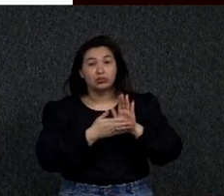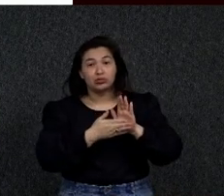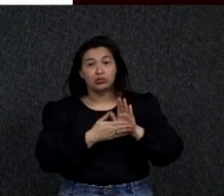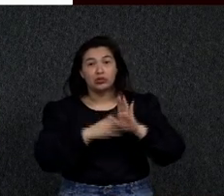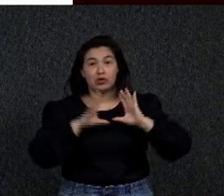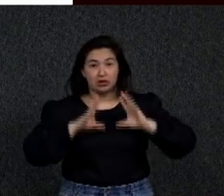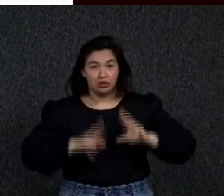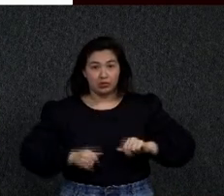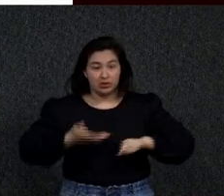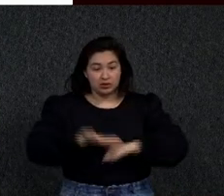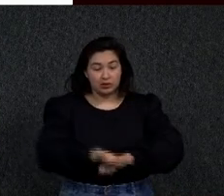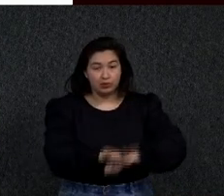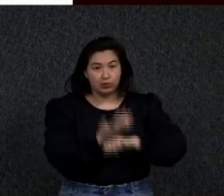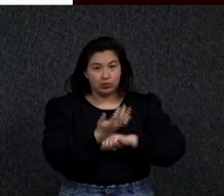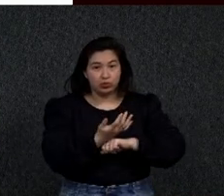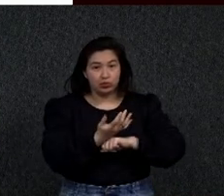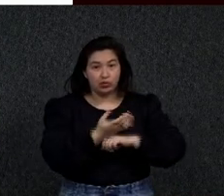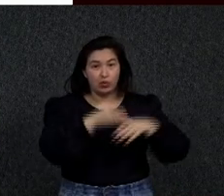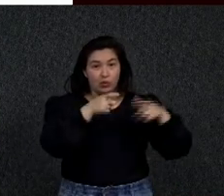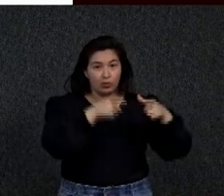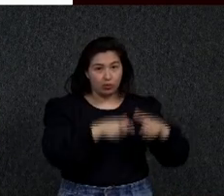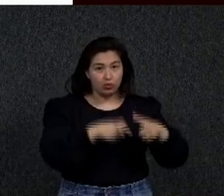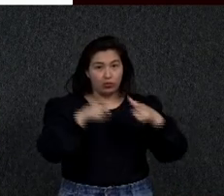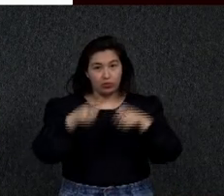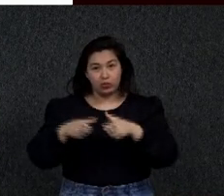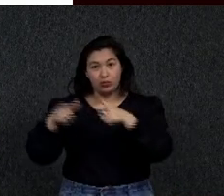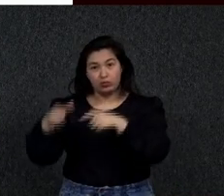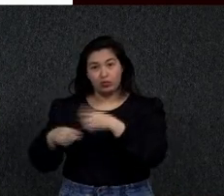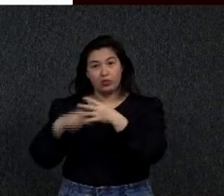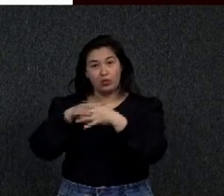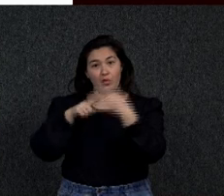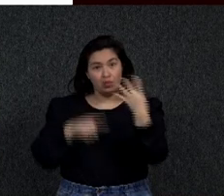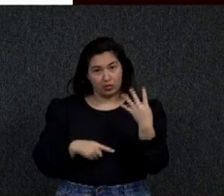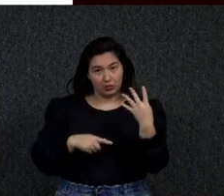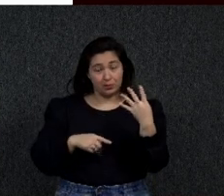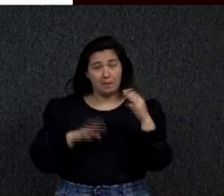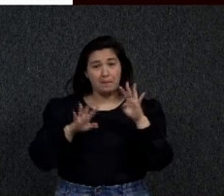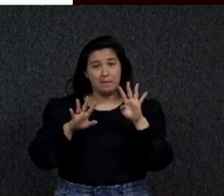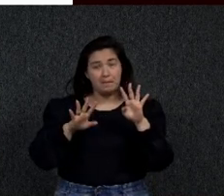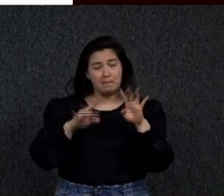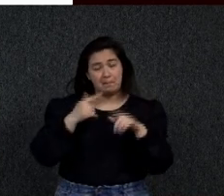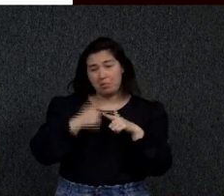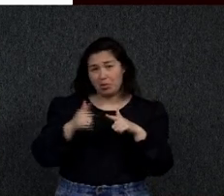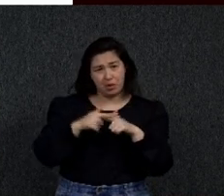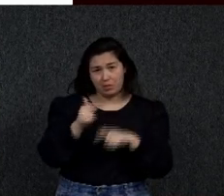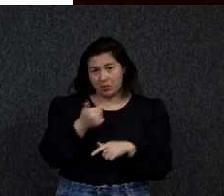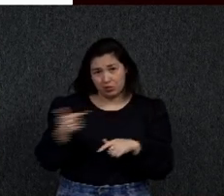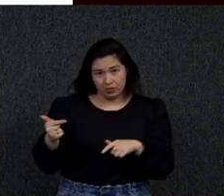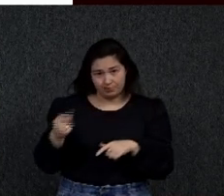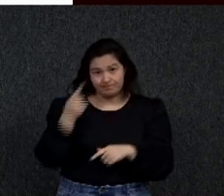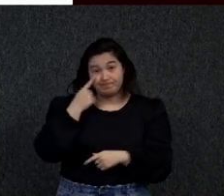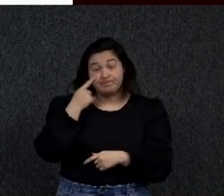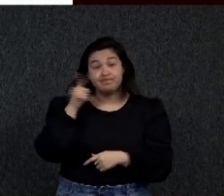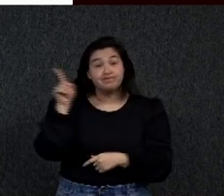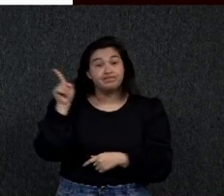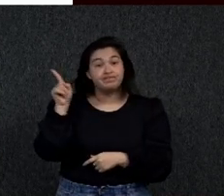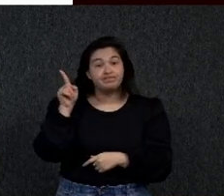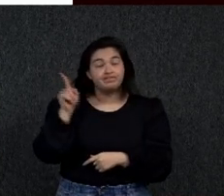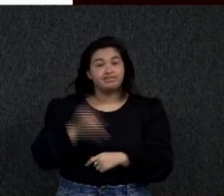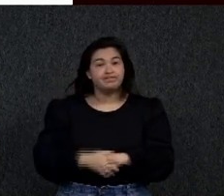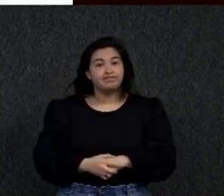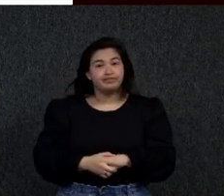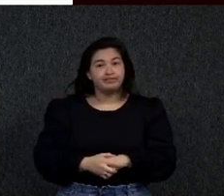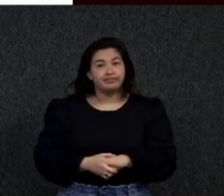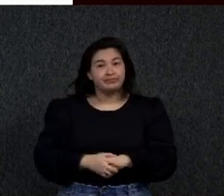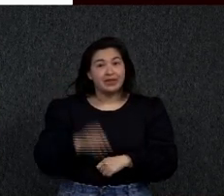isso, melhorou, ampliou a capacidade de escoamento, reduziu os efeitos das cheias, colocou para